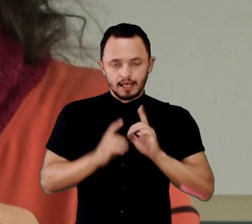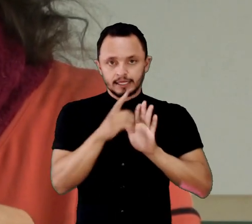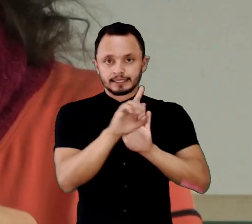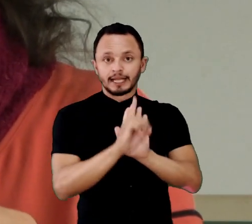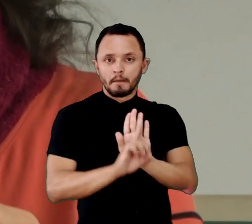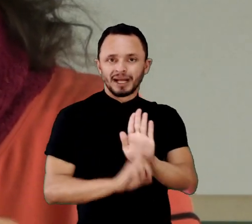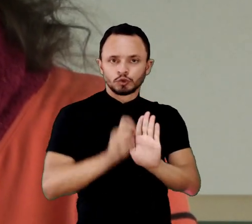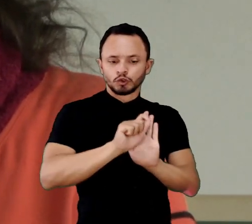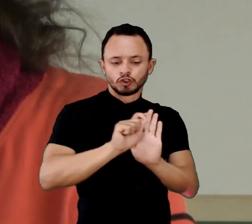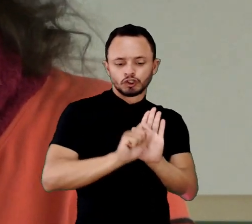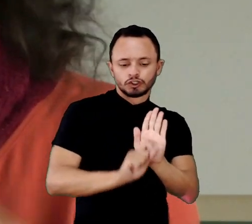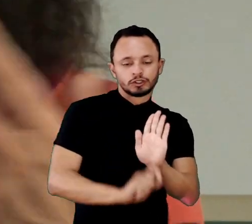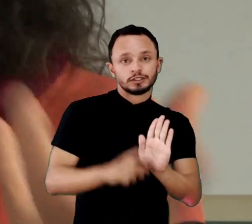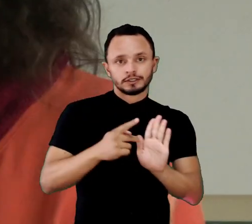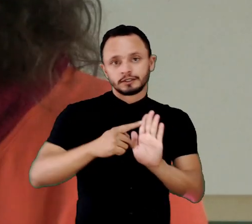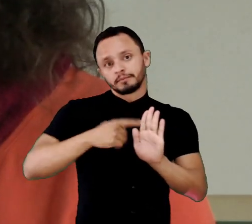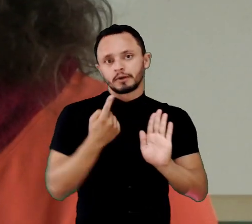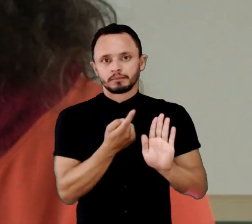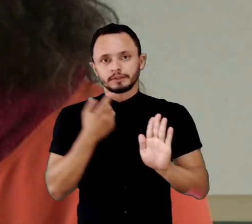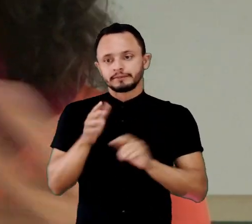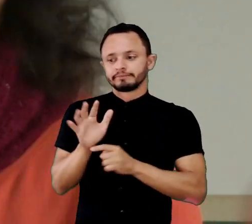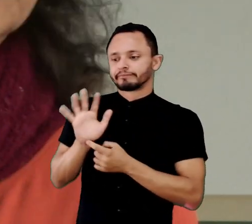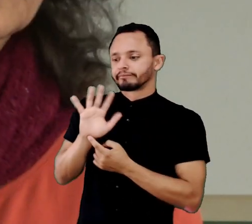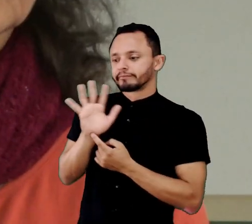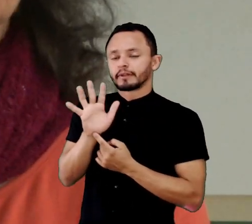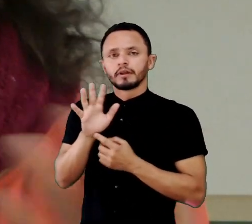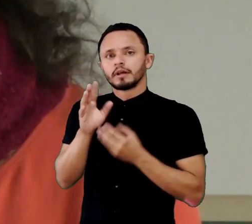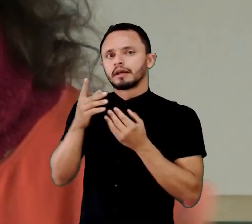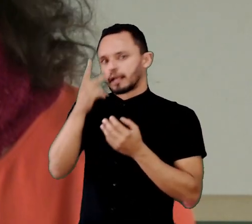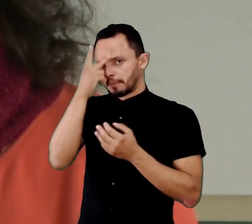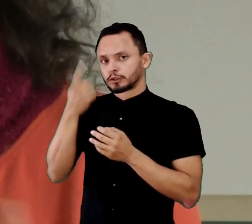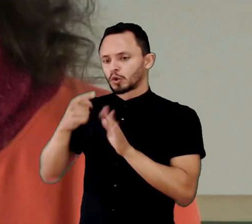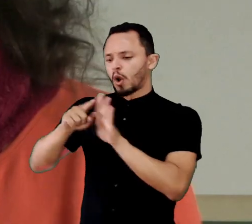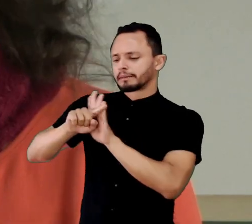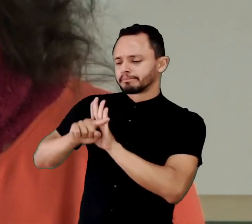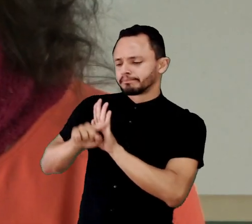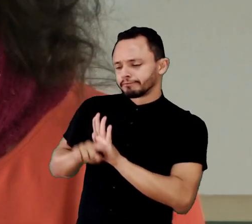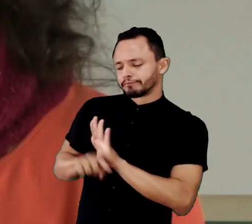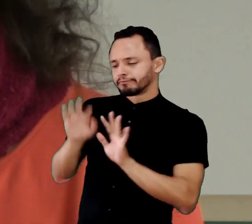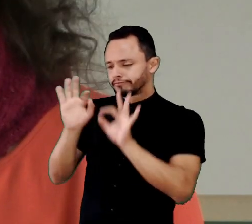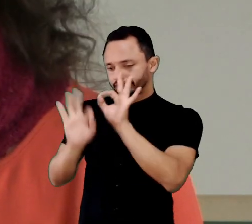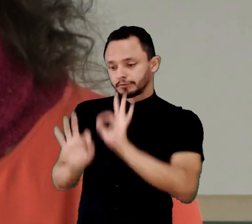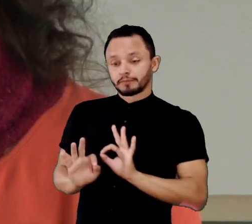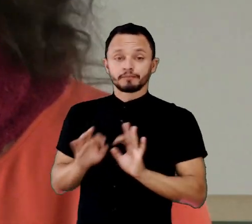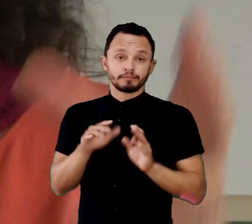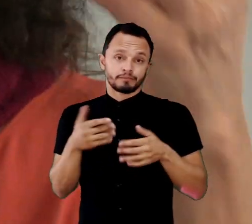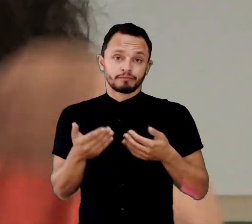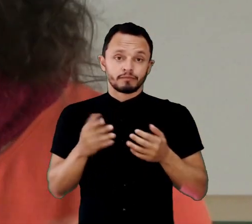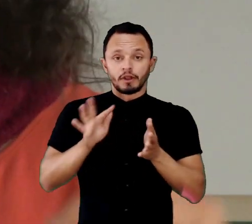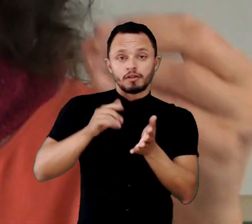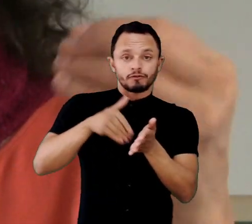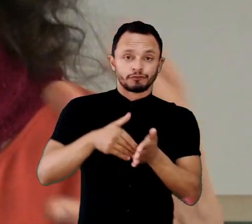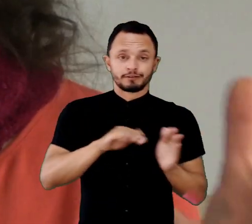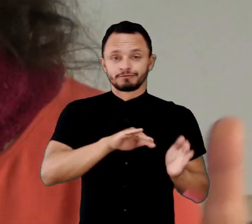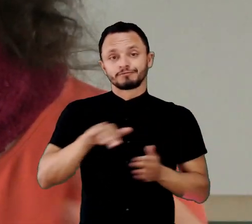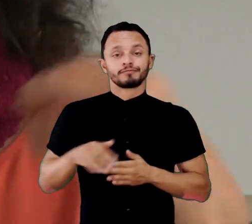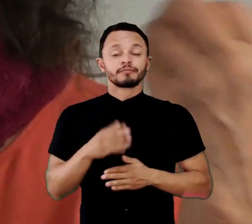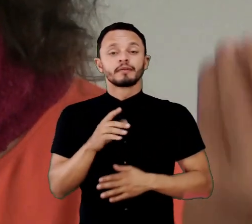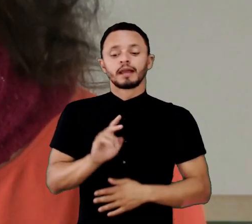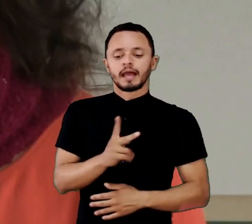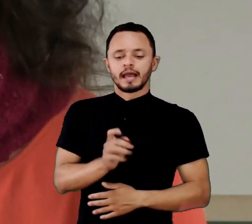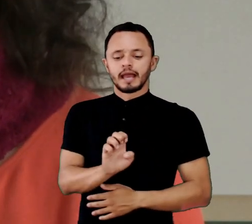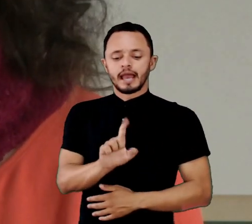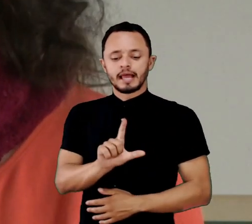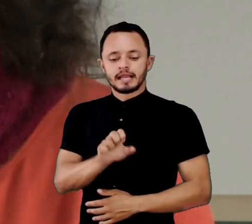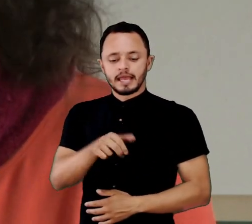do ator em cena, né? Estive na Itália estudando isso, enfim. Foram coisas que a gente trouxe, né? A Helena Mauro, como eu já disse,